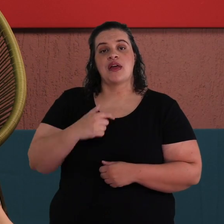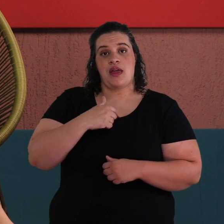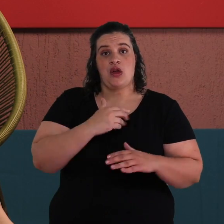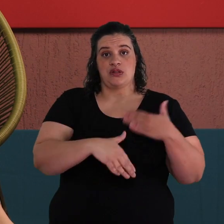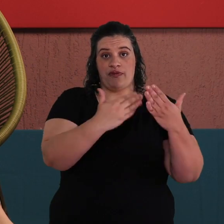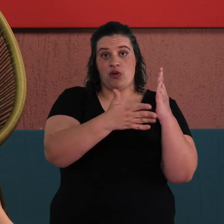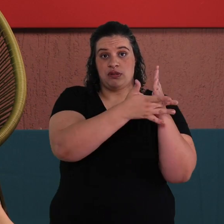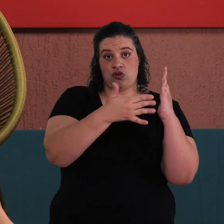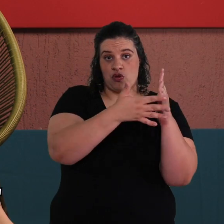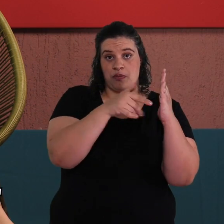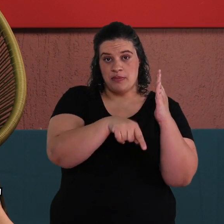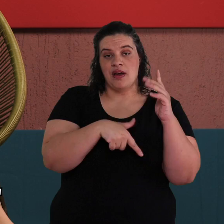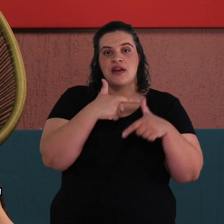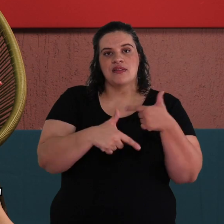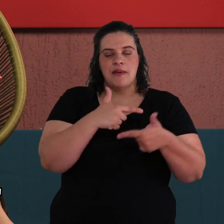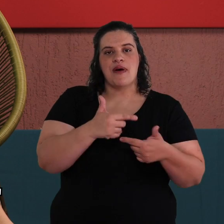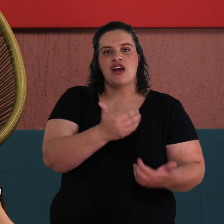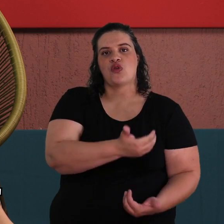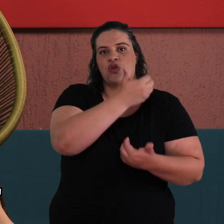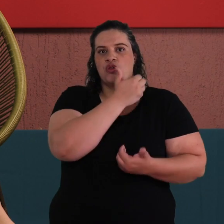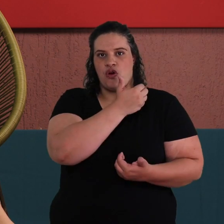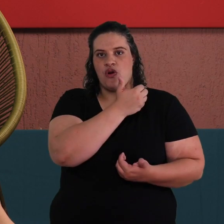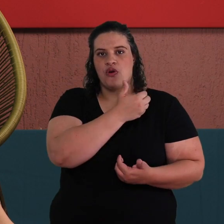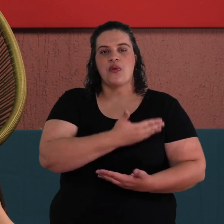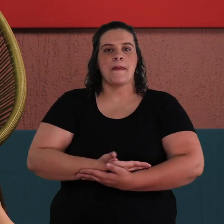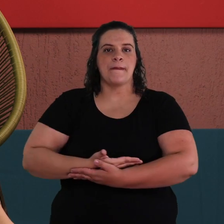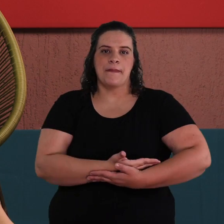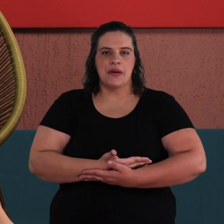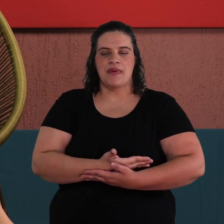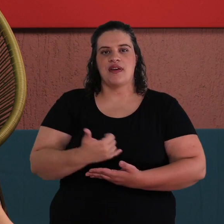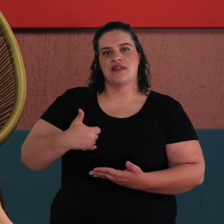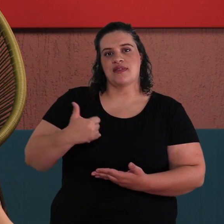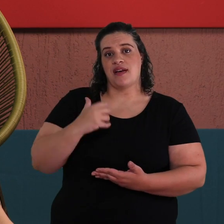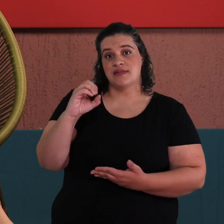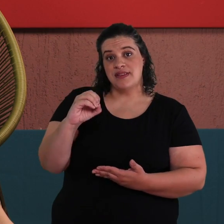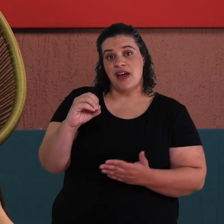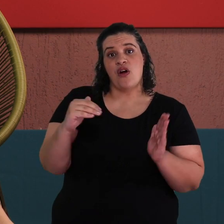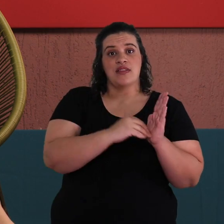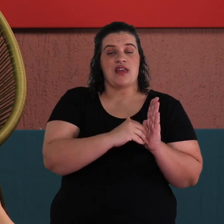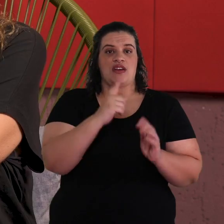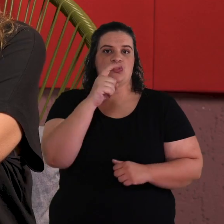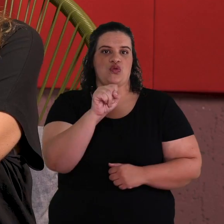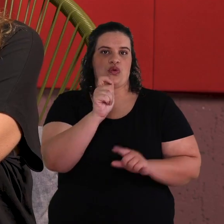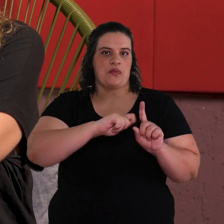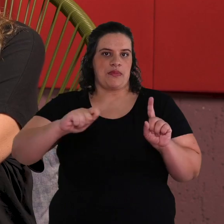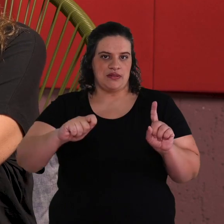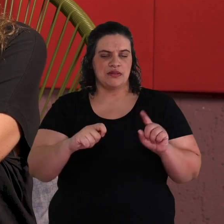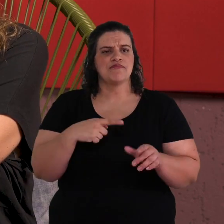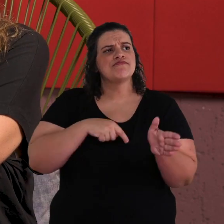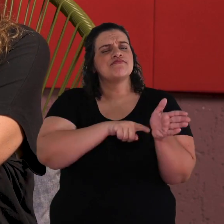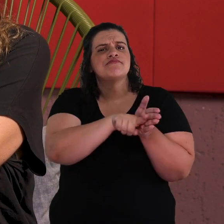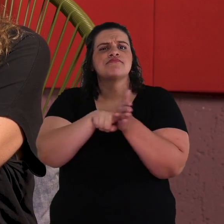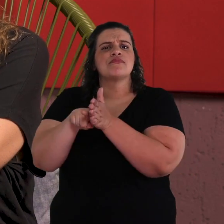tanto no Instituto Tomiotaki, um trabalho chamado No Colo, com os bebês de 0 a 18 meses, e eu